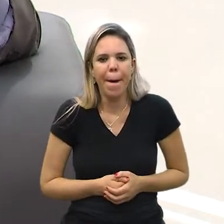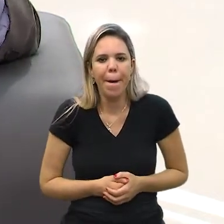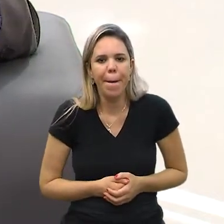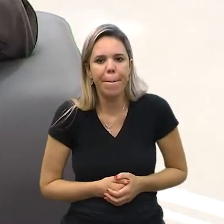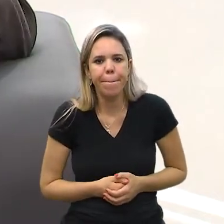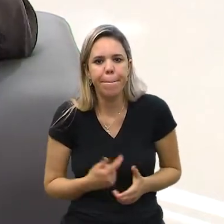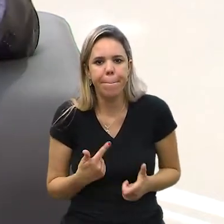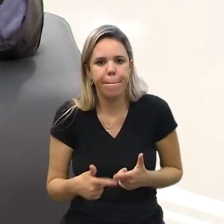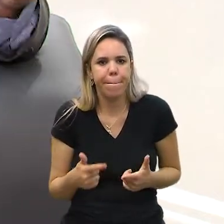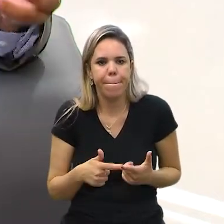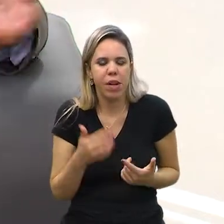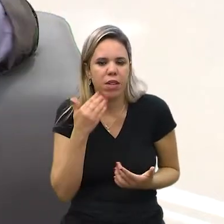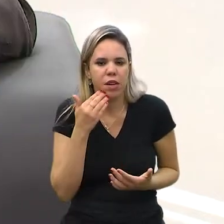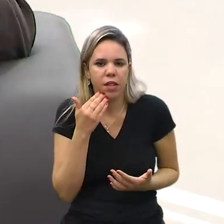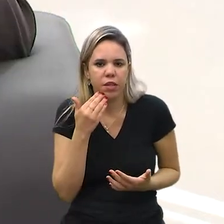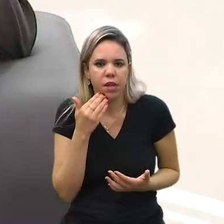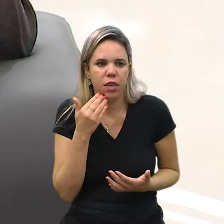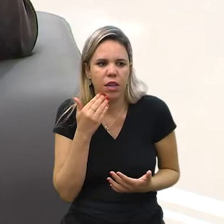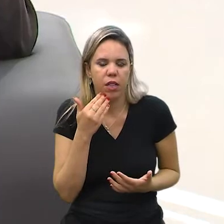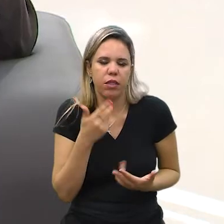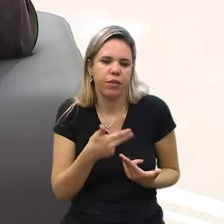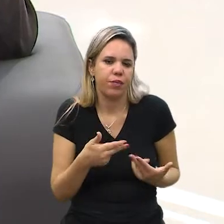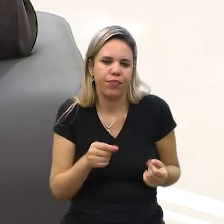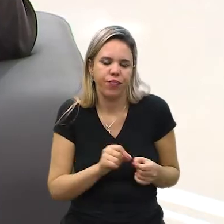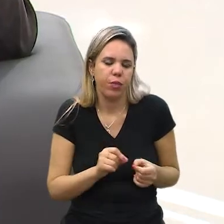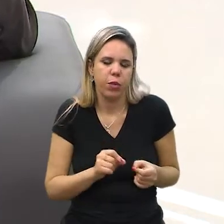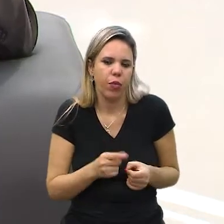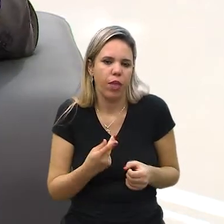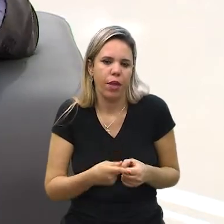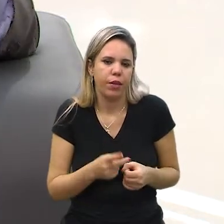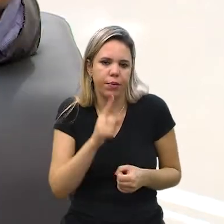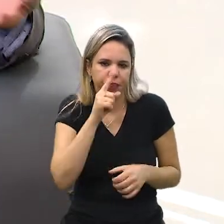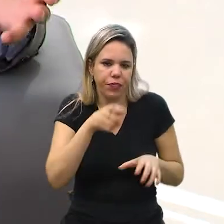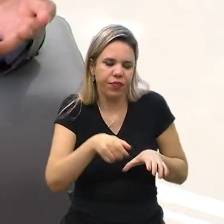tem uma costura torta.